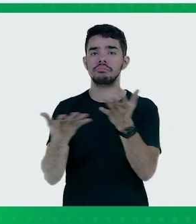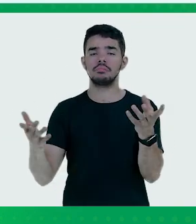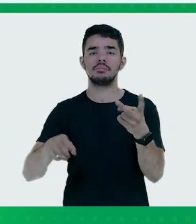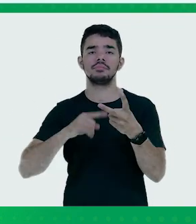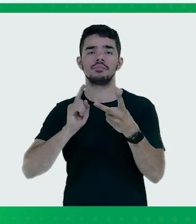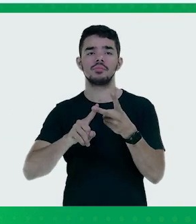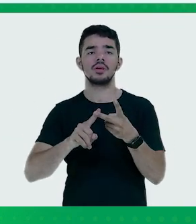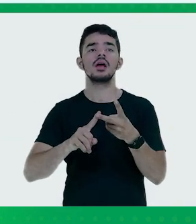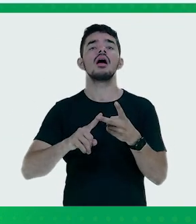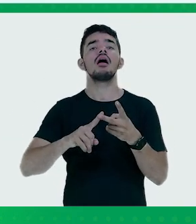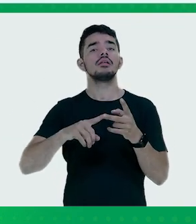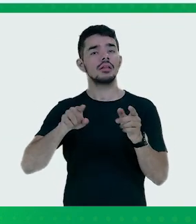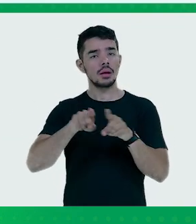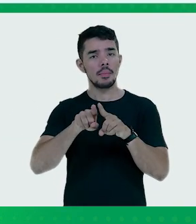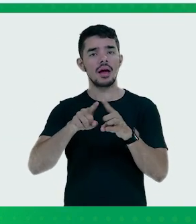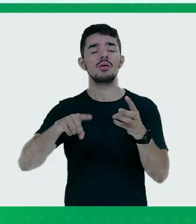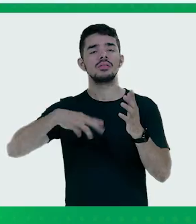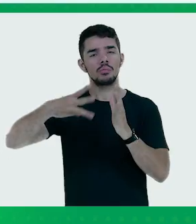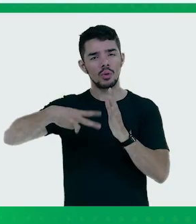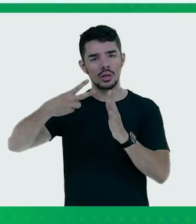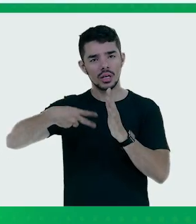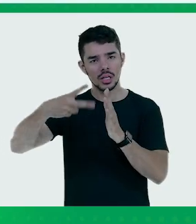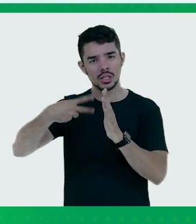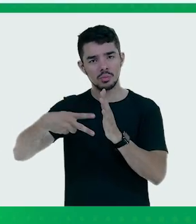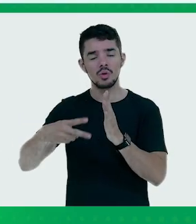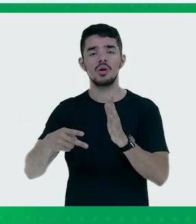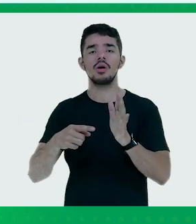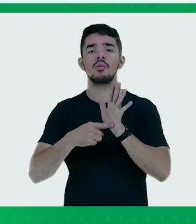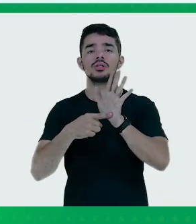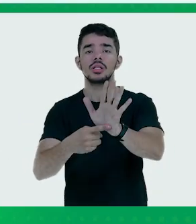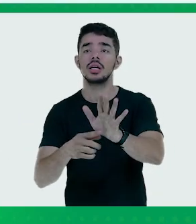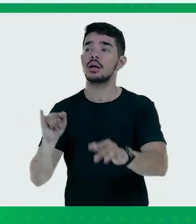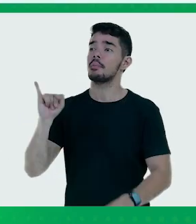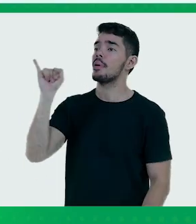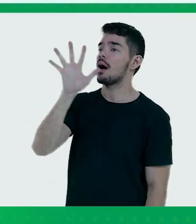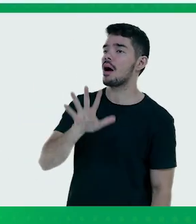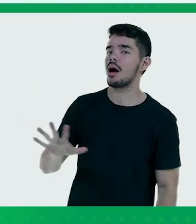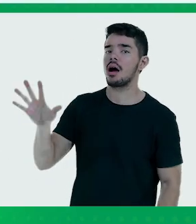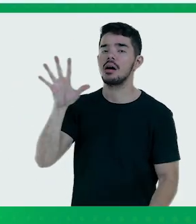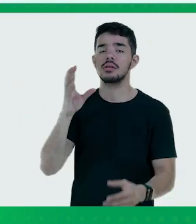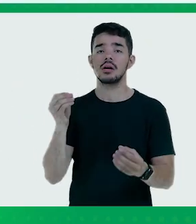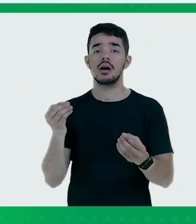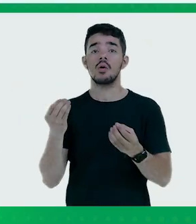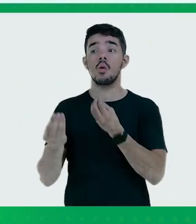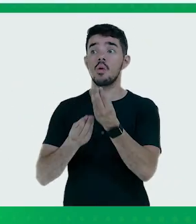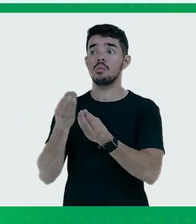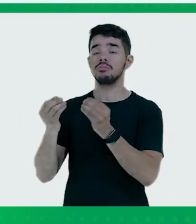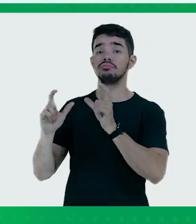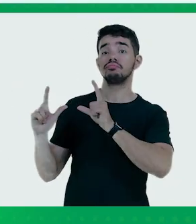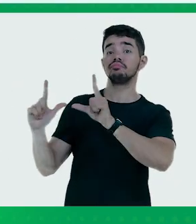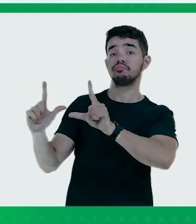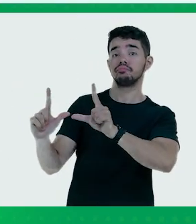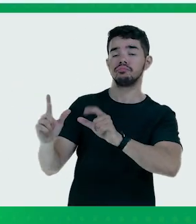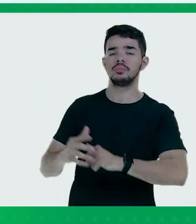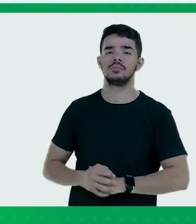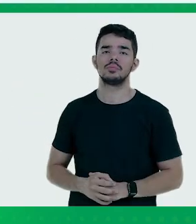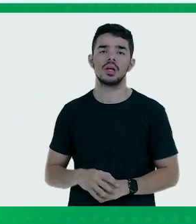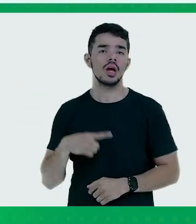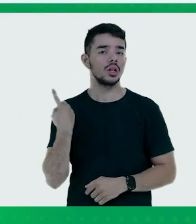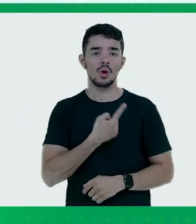o simbolismo também para trazer a questão das imagens, das impressões. Então nós não podemos